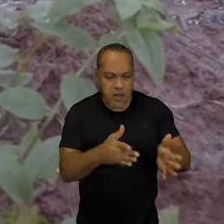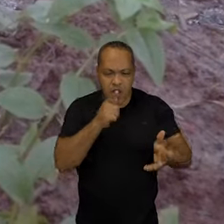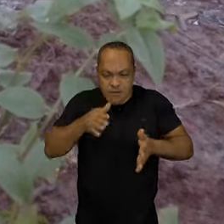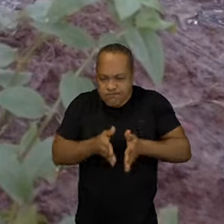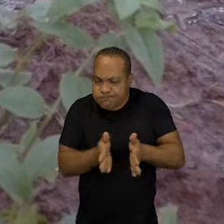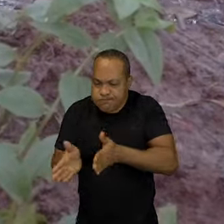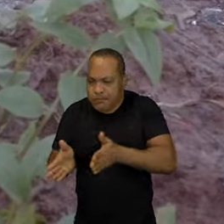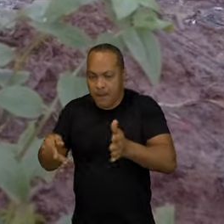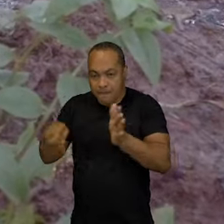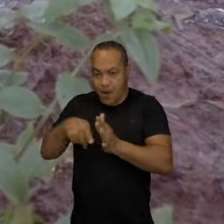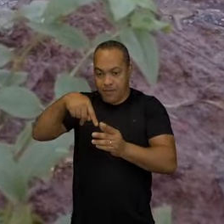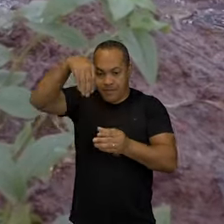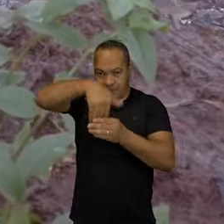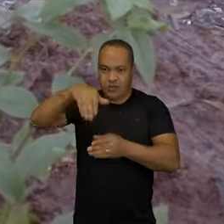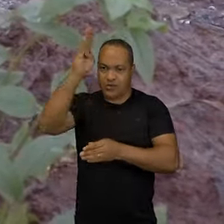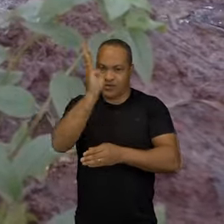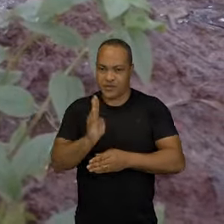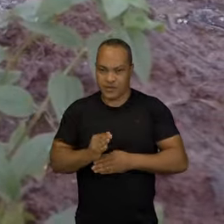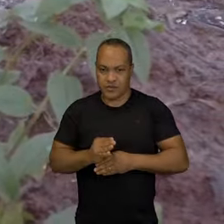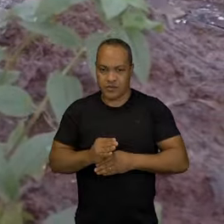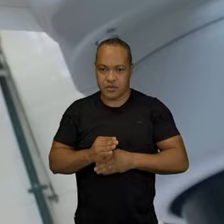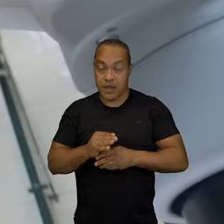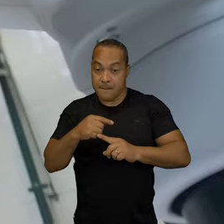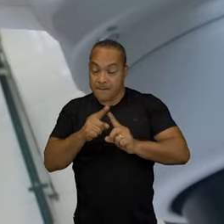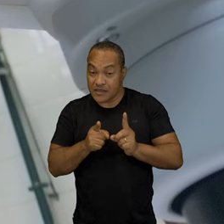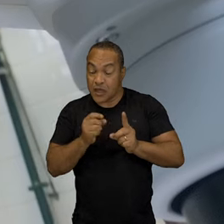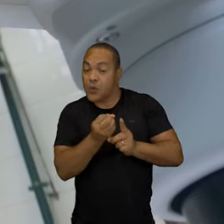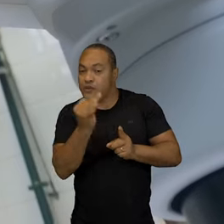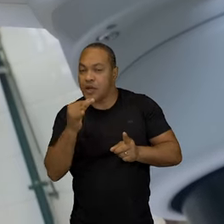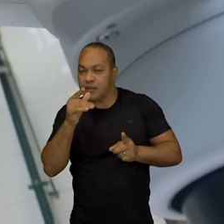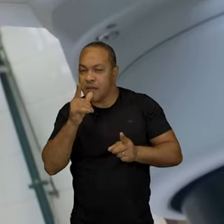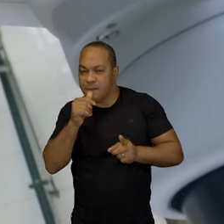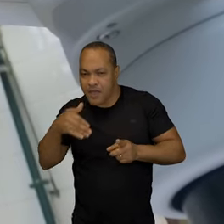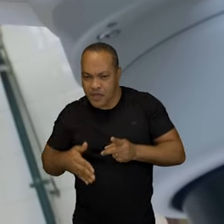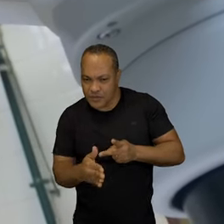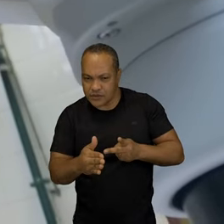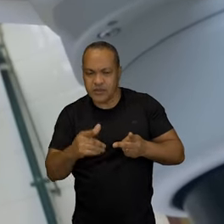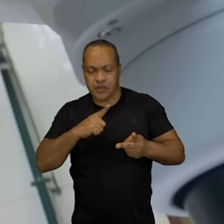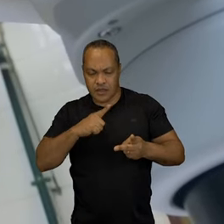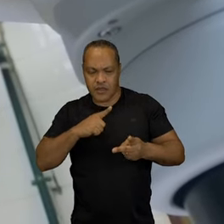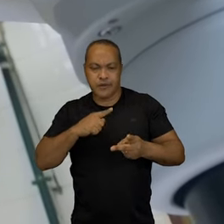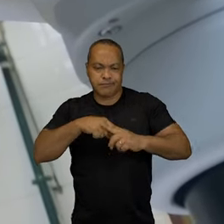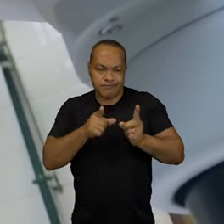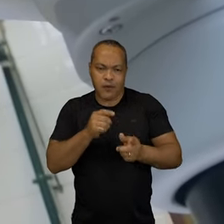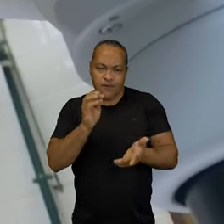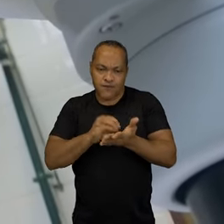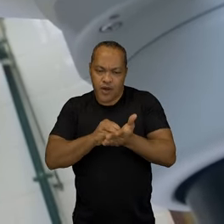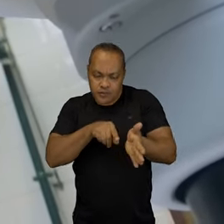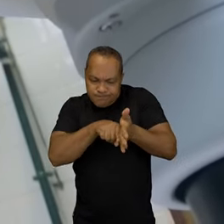riachos fluindo em seu território. As espécies de peixes de muitos desses rios ainda não